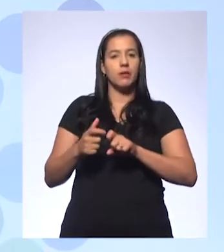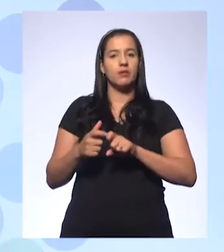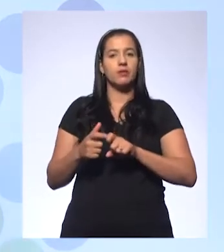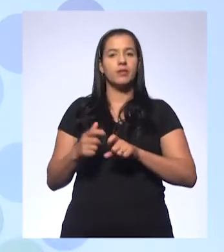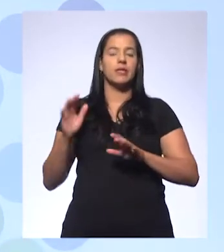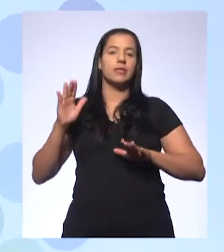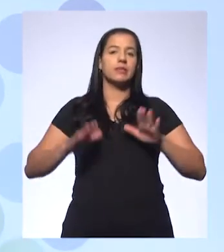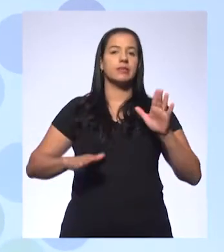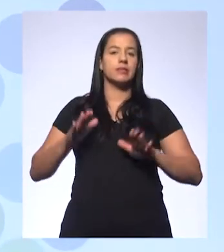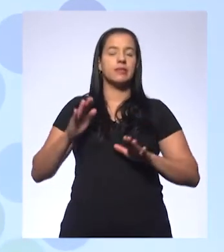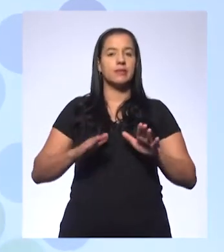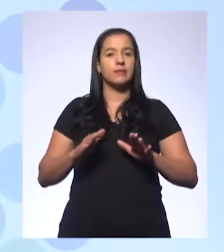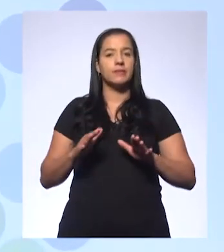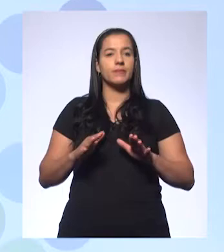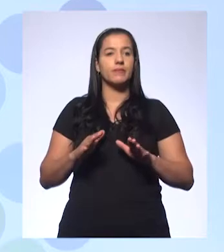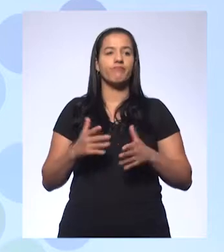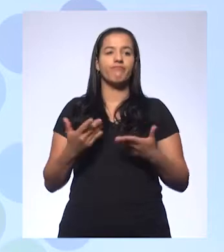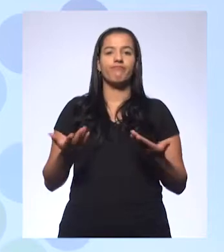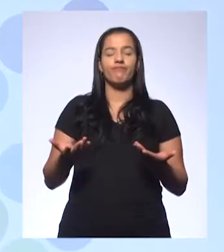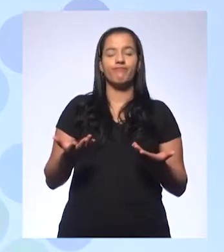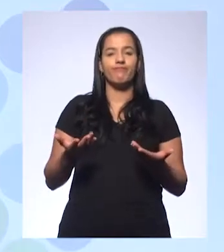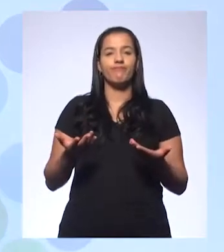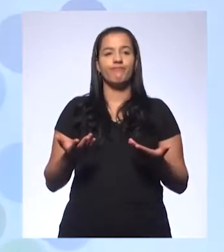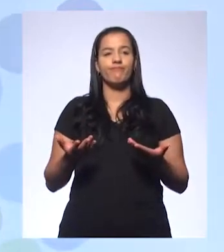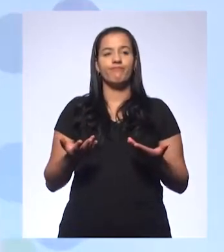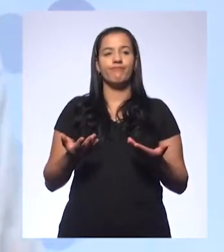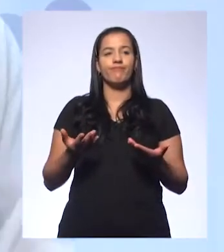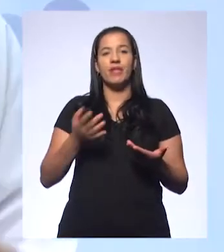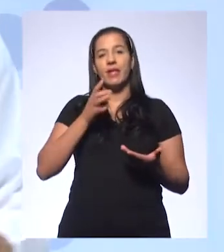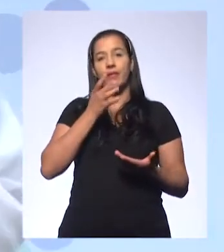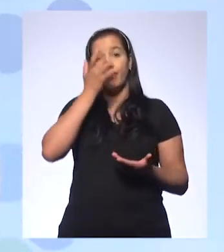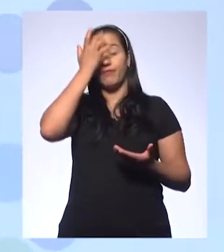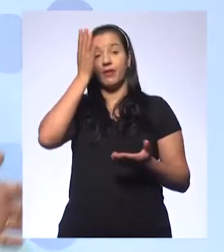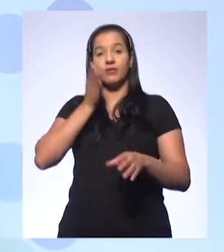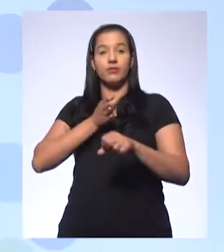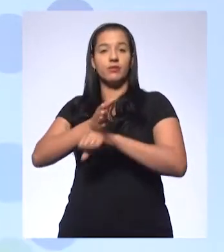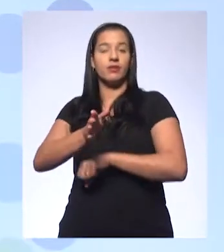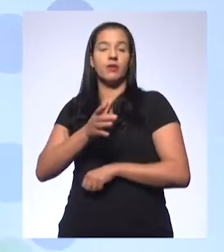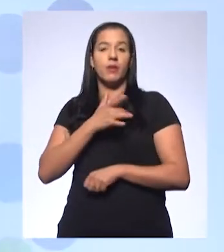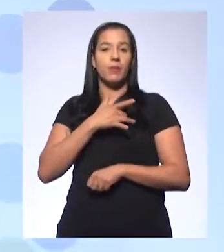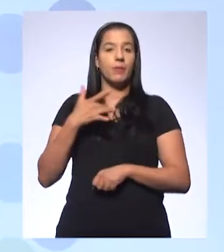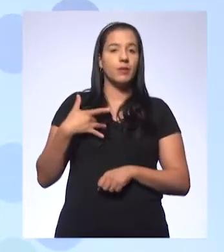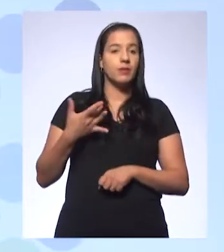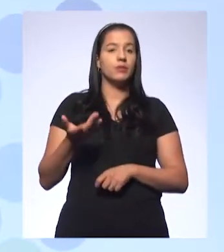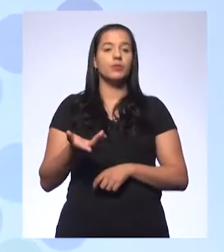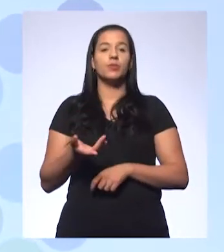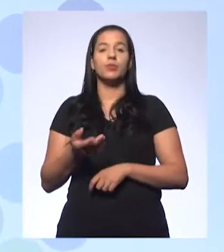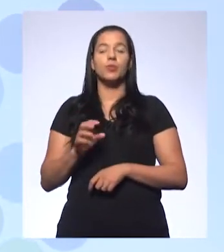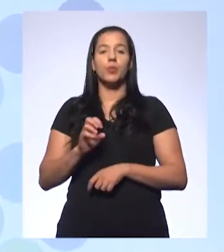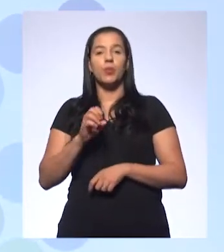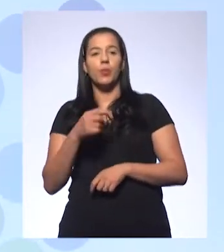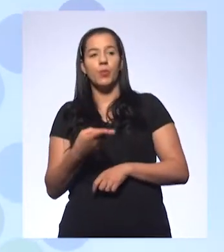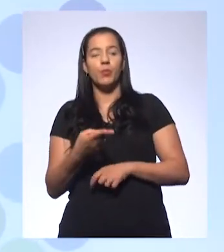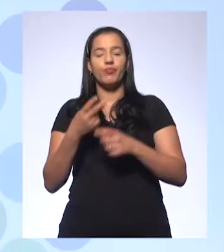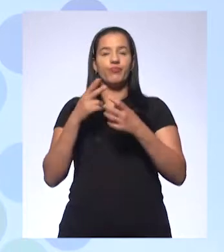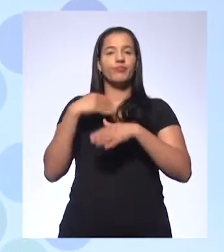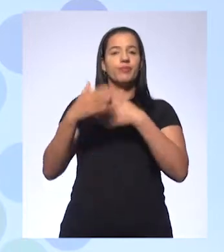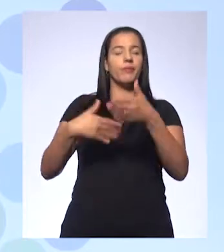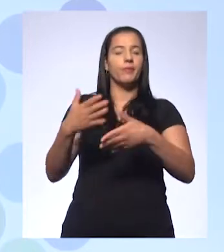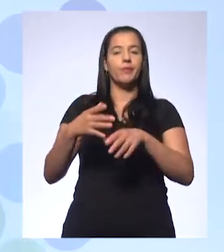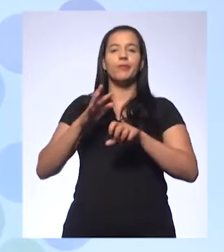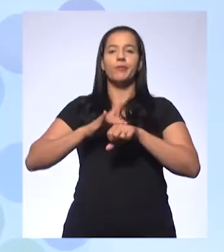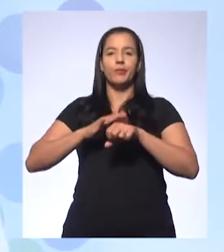de repente como eu posso dizer, não é fácil chegar ao médico, enfim, não tem o hábito, vai desaparecer